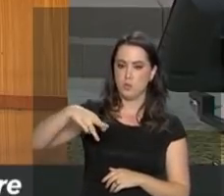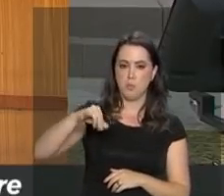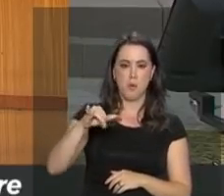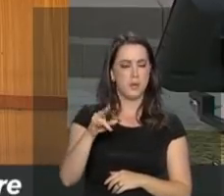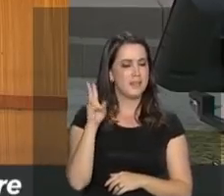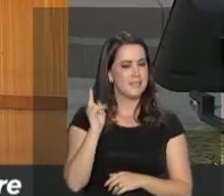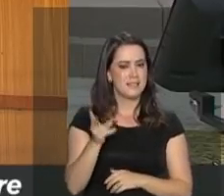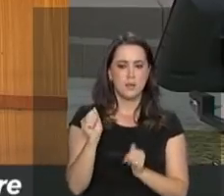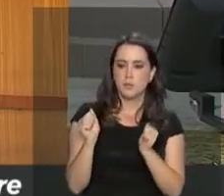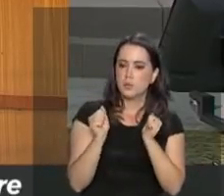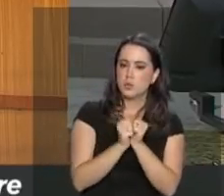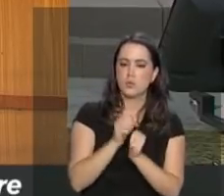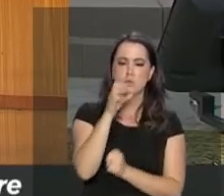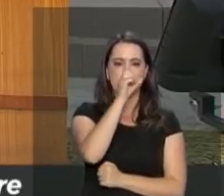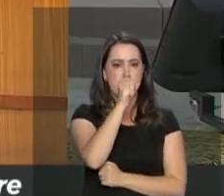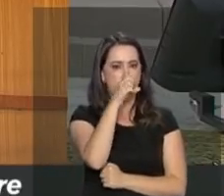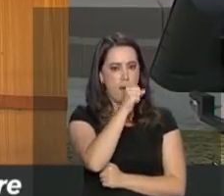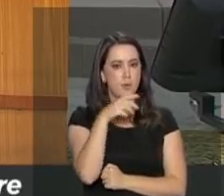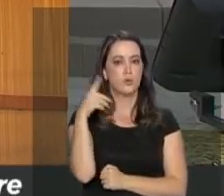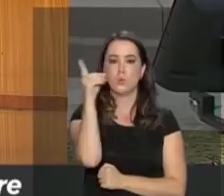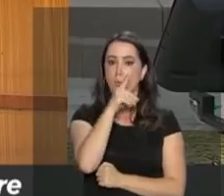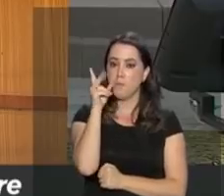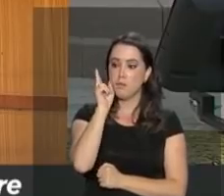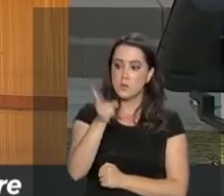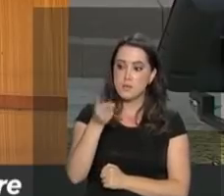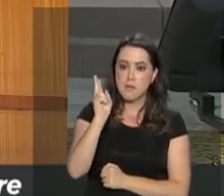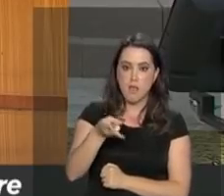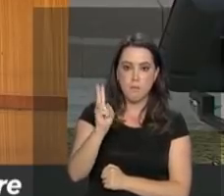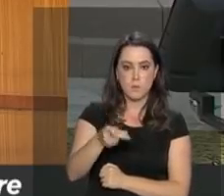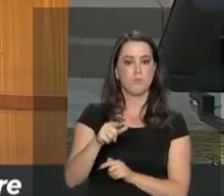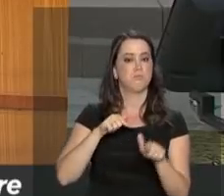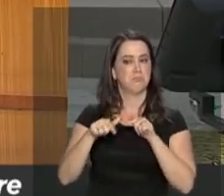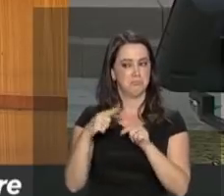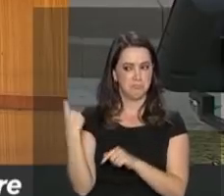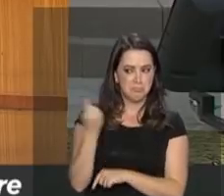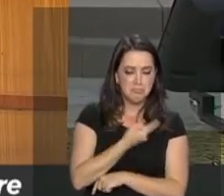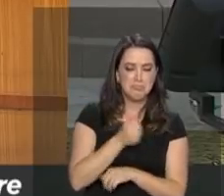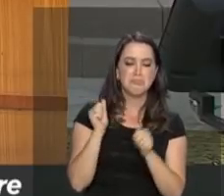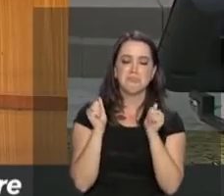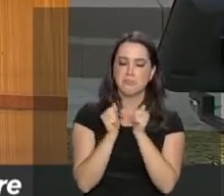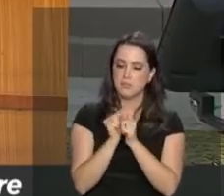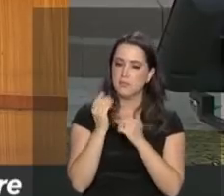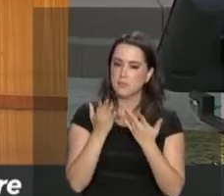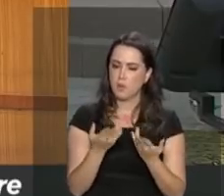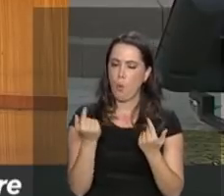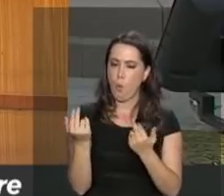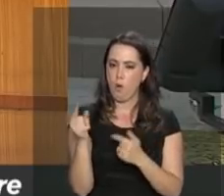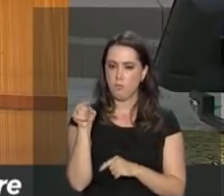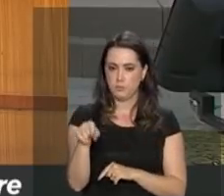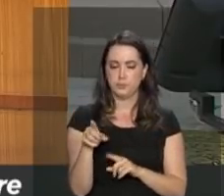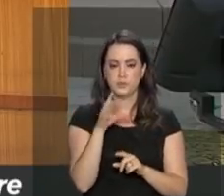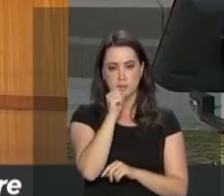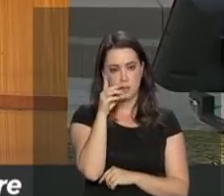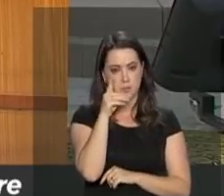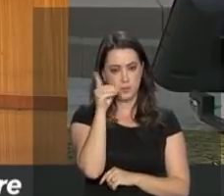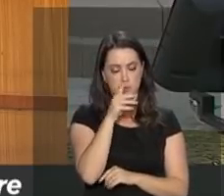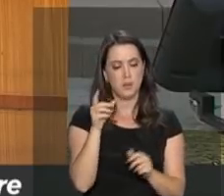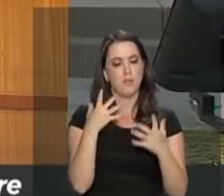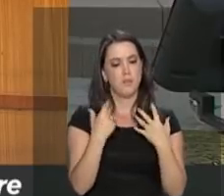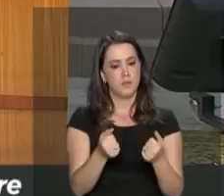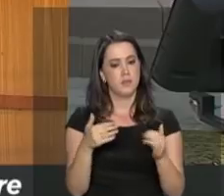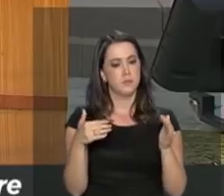domingo quando fosse nós sempre trabalhamos de modo que assim que trabalhamos neste sábado e domingo vamos fazê lo